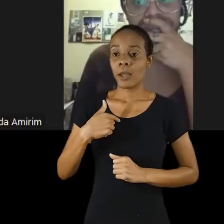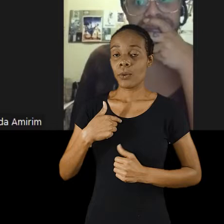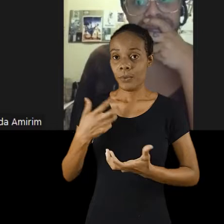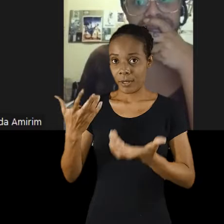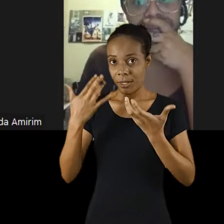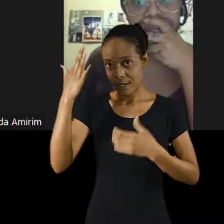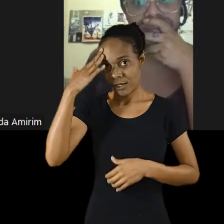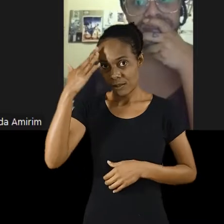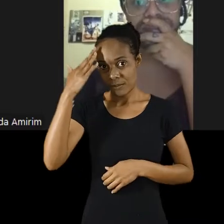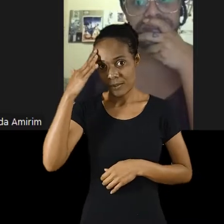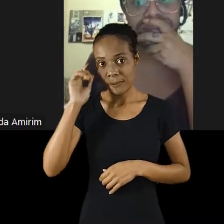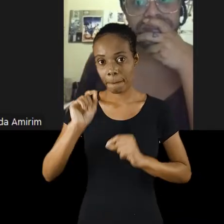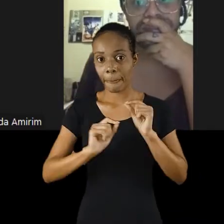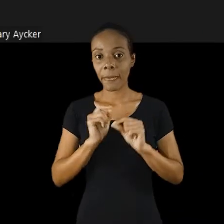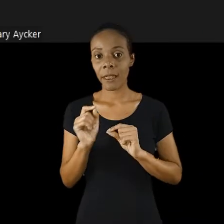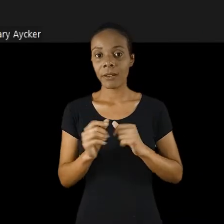porque